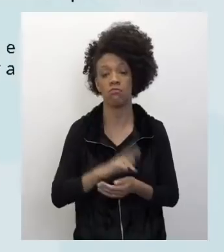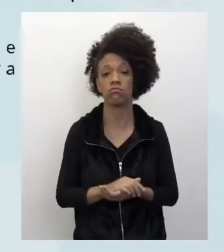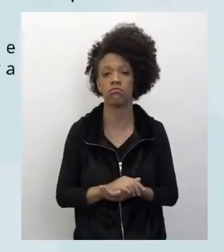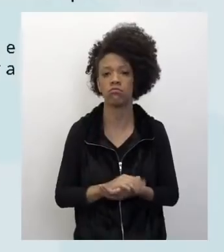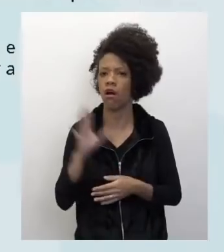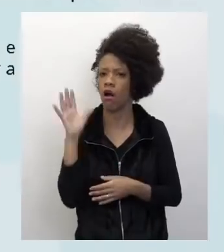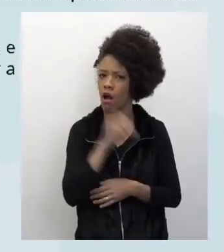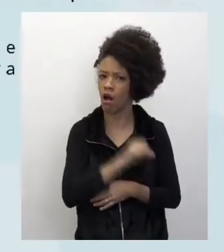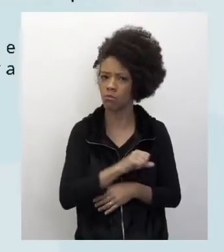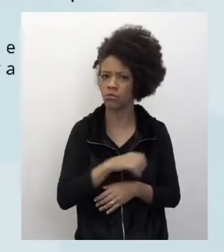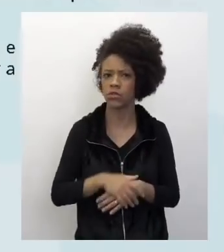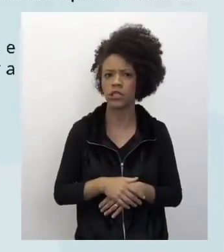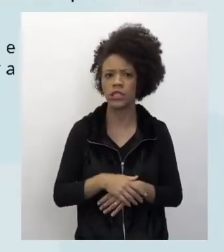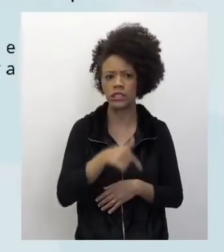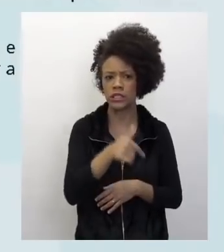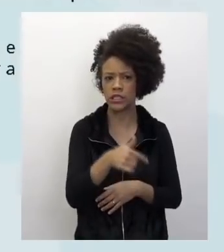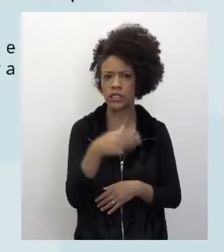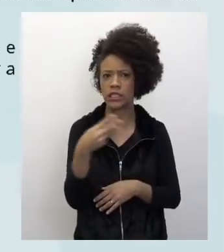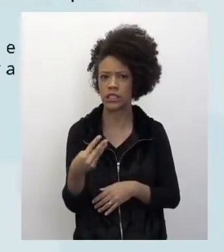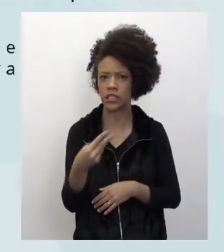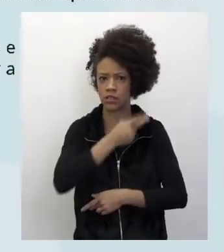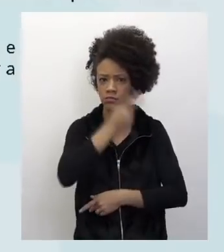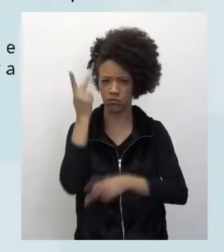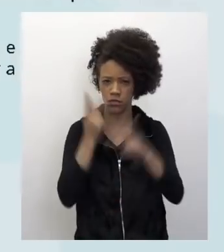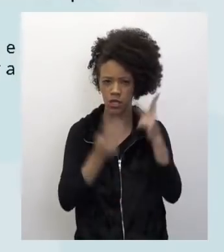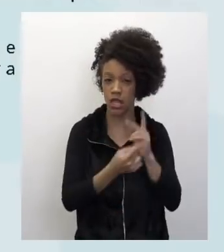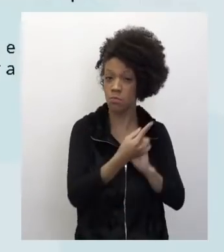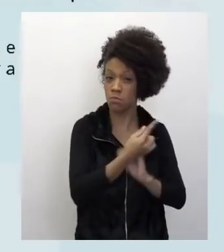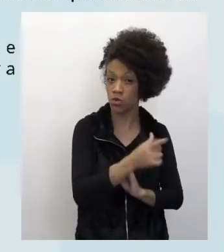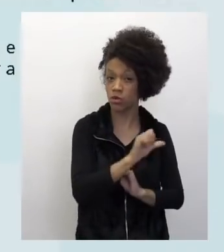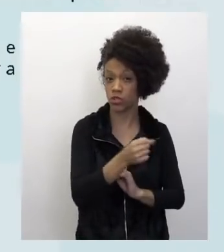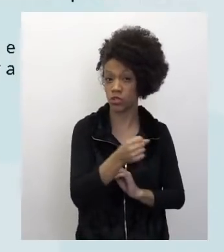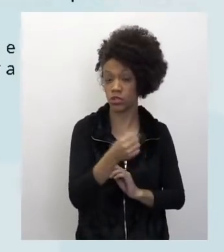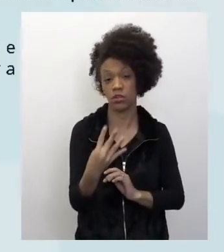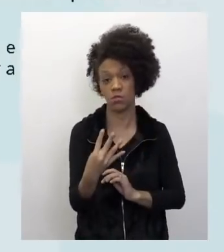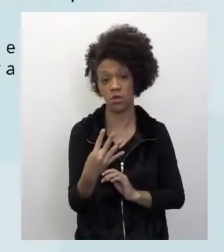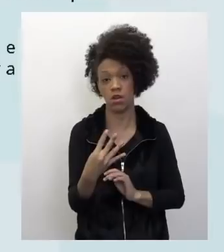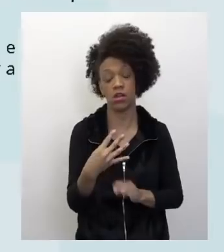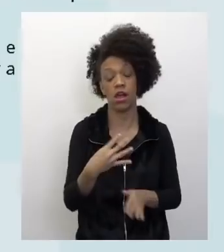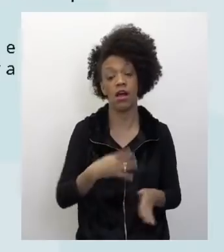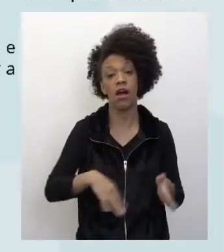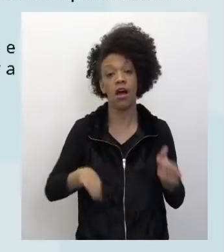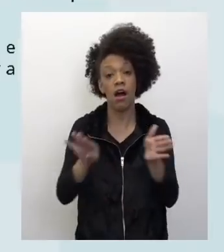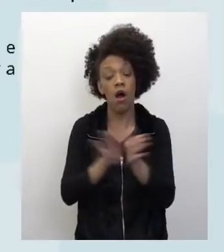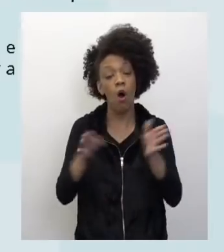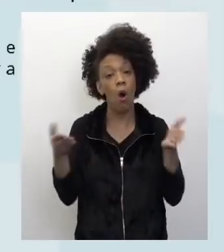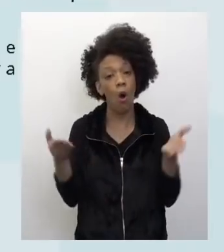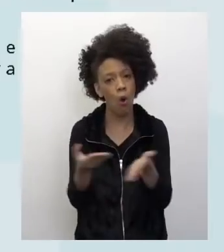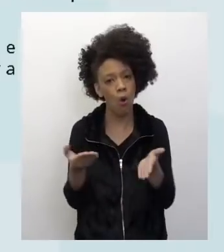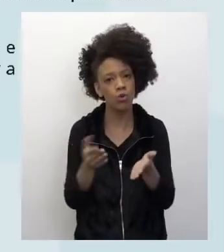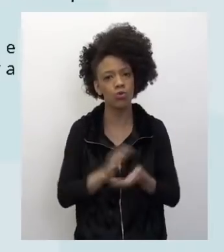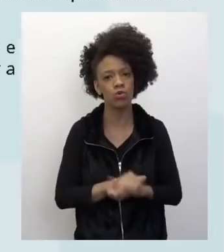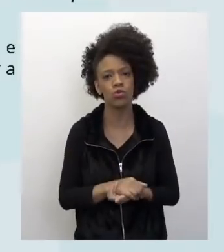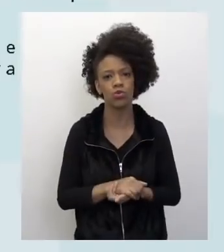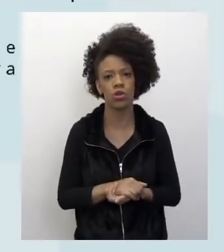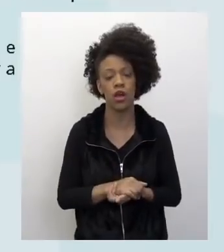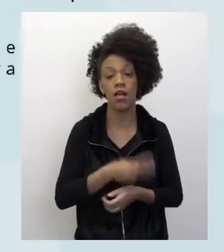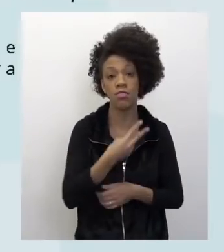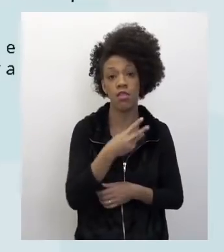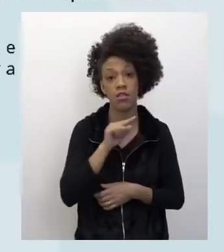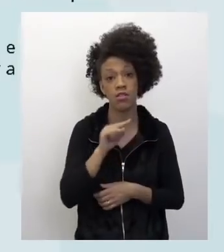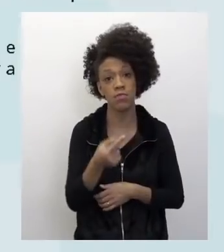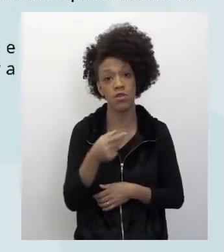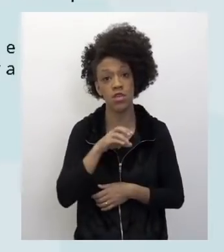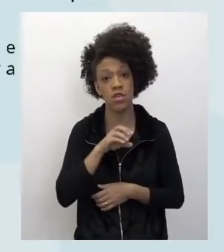com 73 artistas em 1984. E hoje em dia, nos dias de hoje, eles estão com